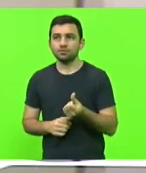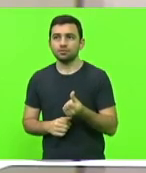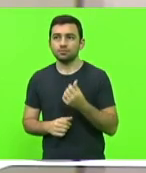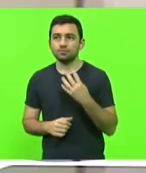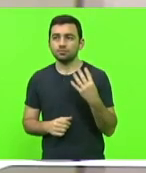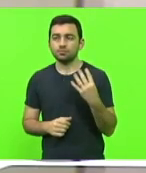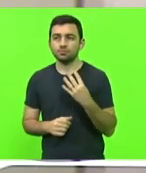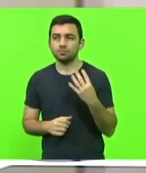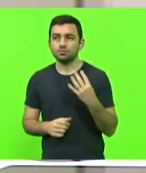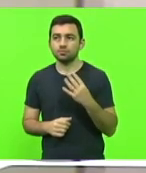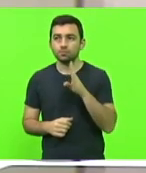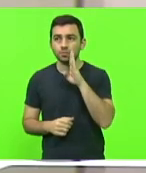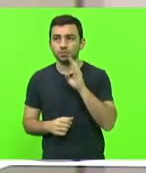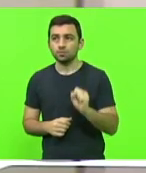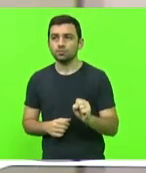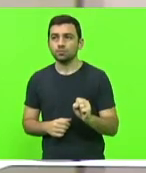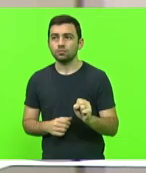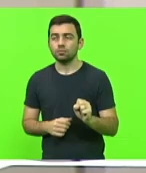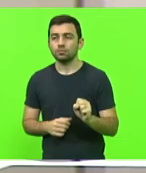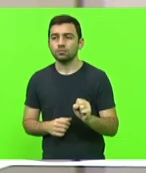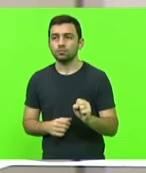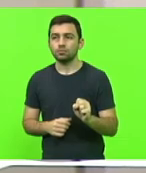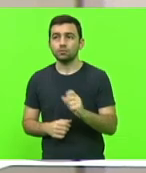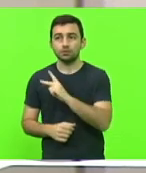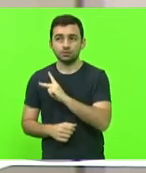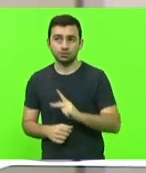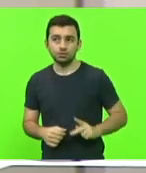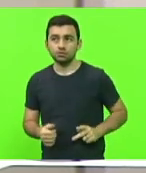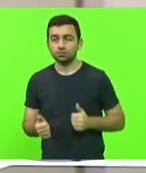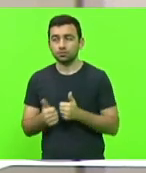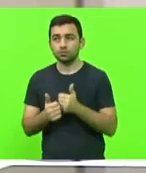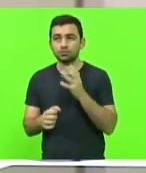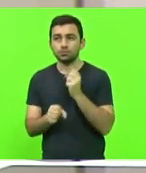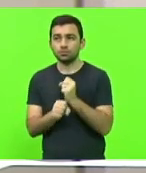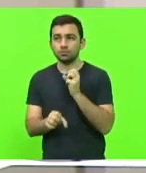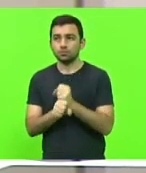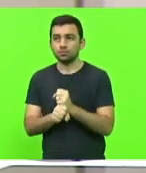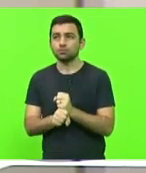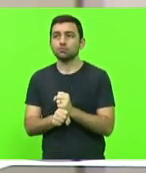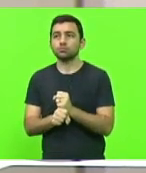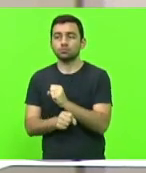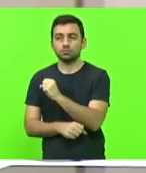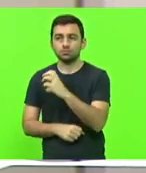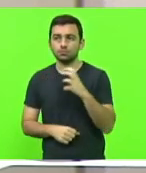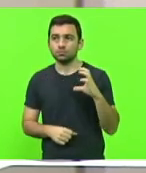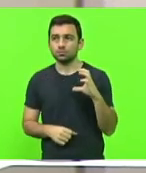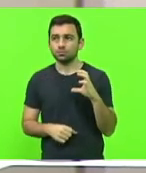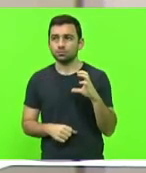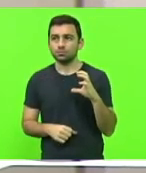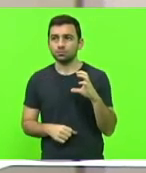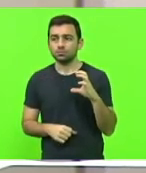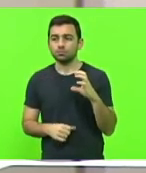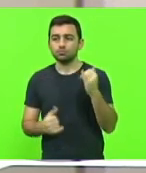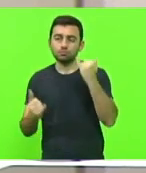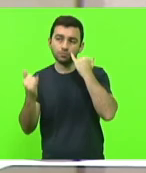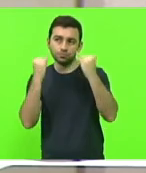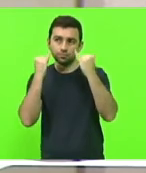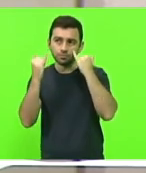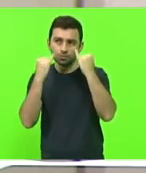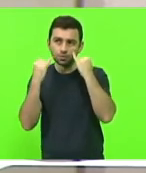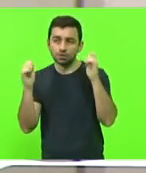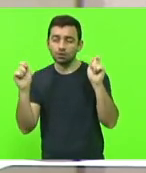1644, deputado Bruno Souza, solicitando ao presidente do Tribunal de Contas do Estado de Santa Catarina informações acerca da